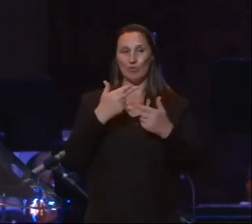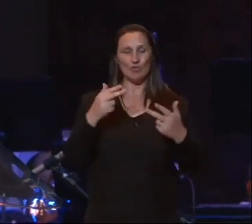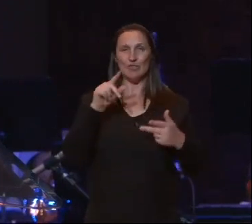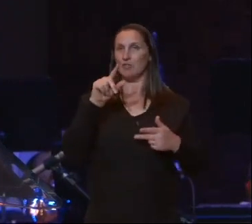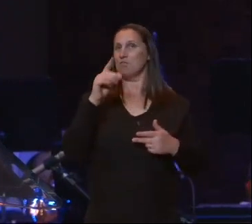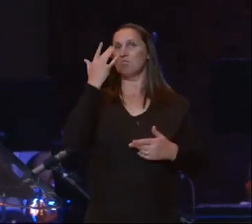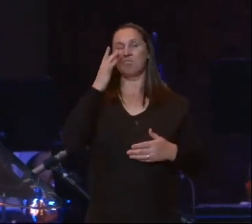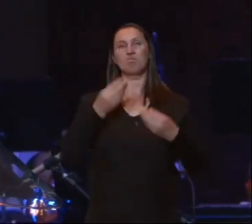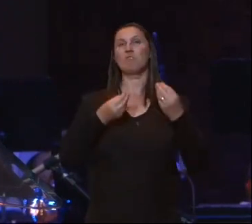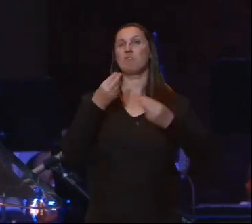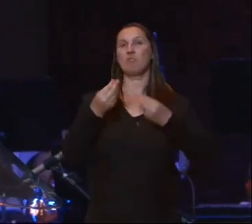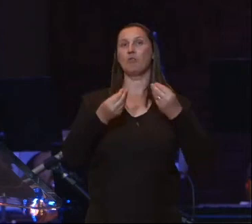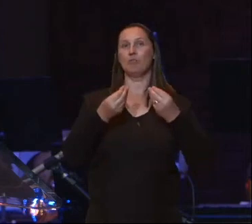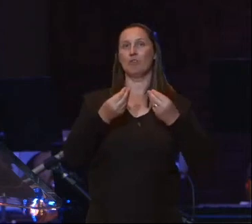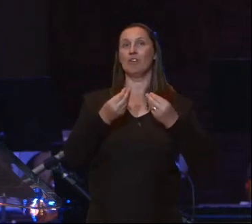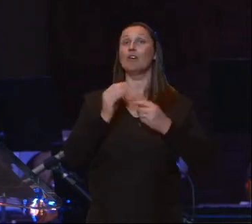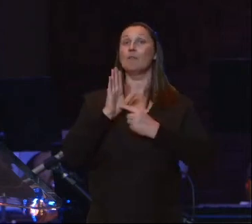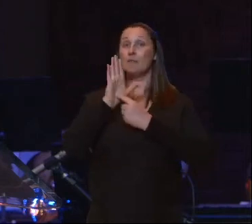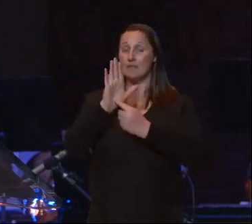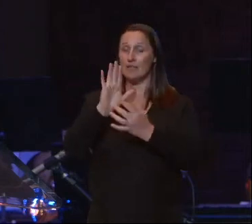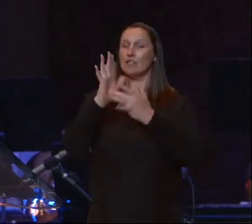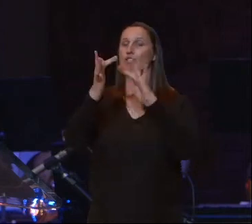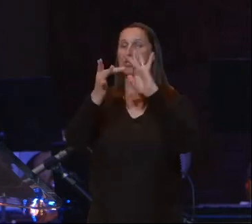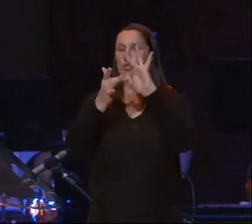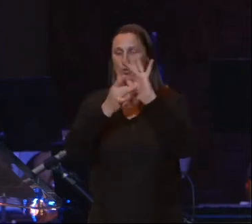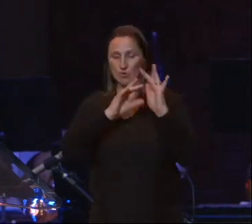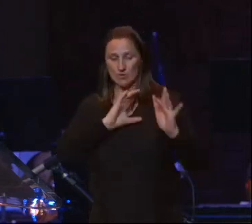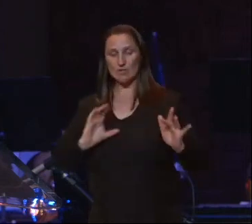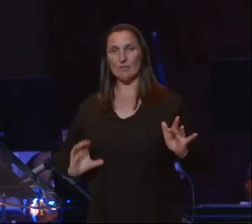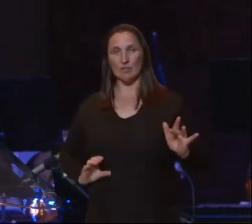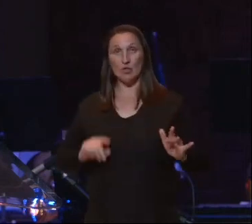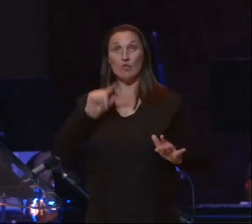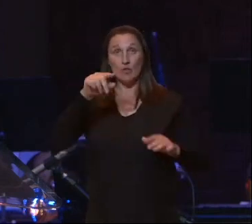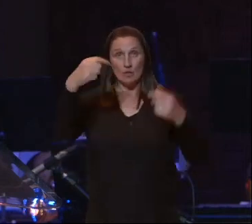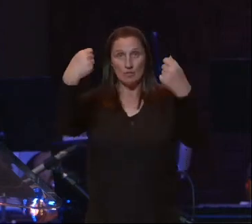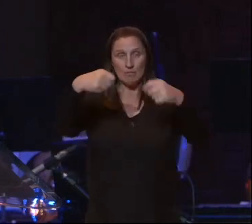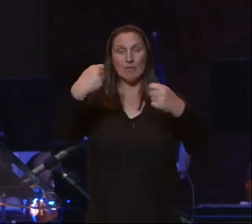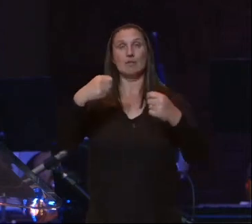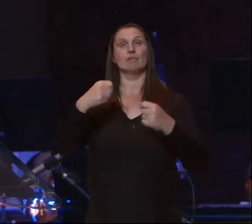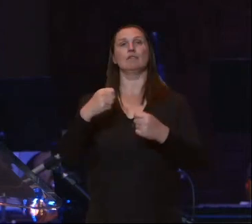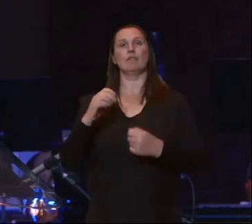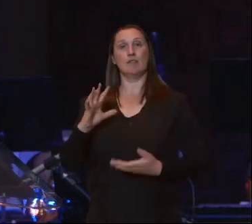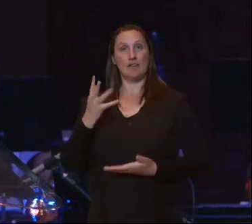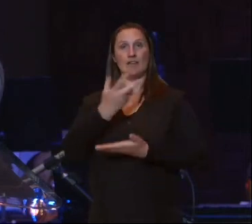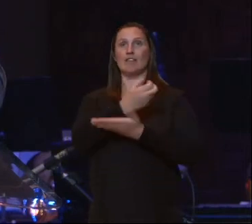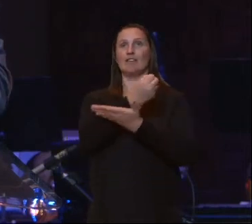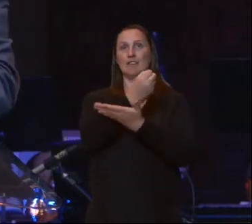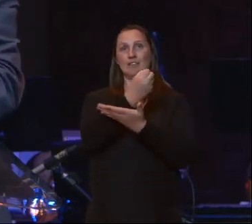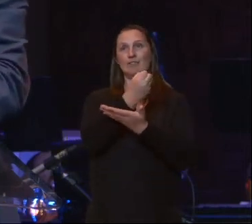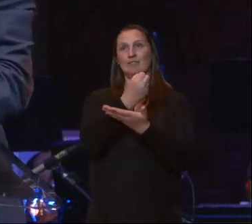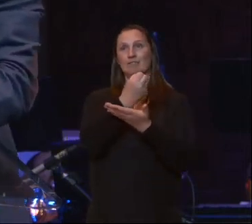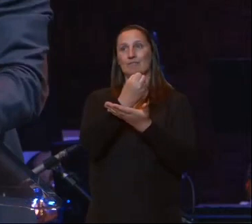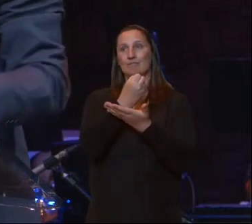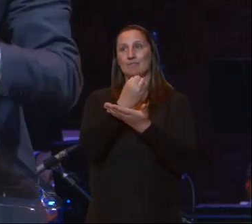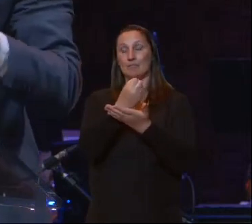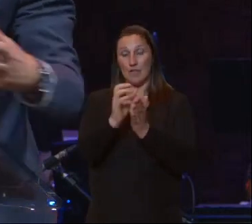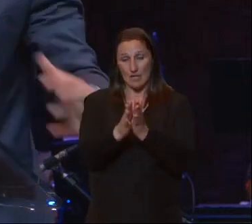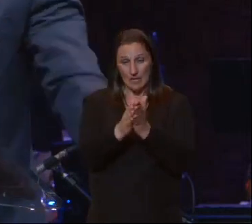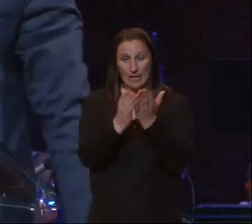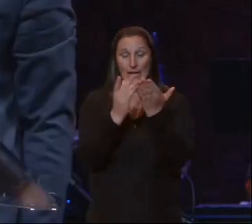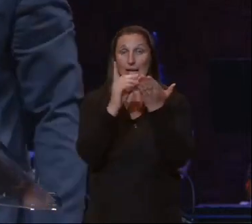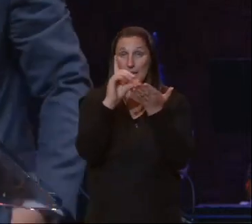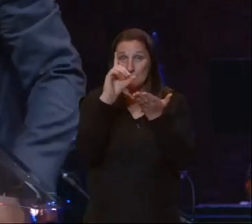Ele pode te estender as mãos hoje. Você precisa de um resgatador. A Bíblia vai nos mostrar também que aquela